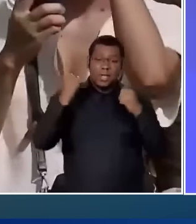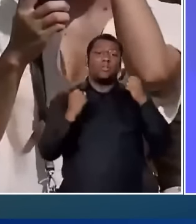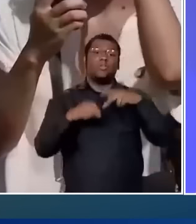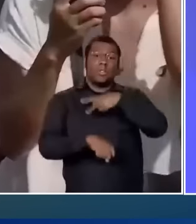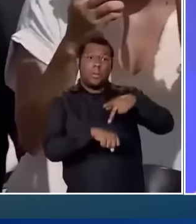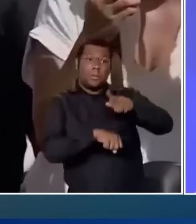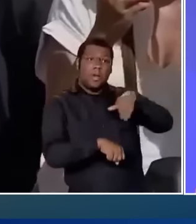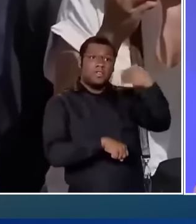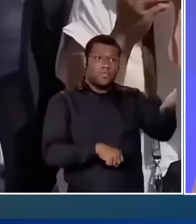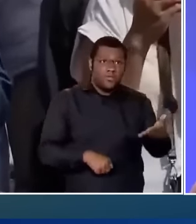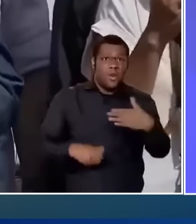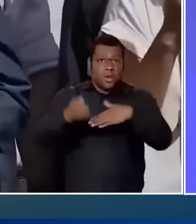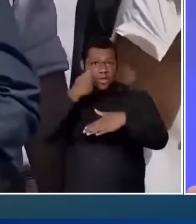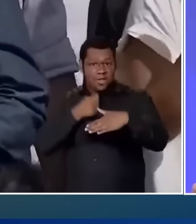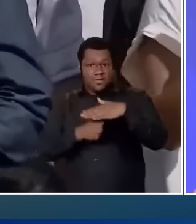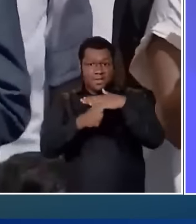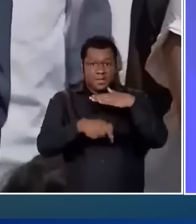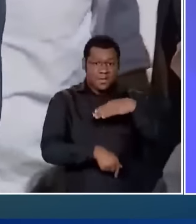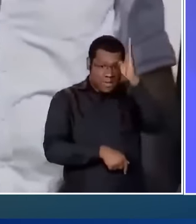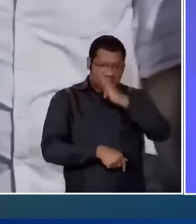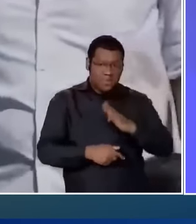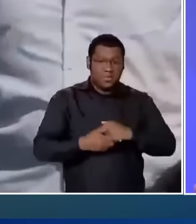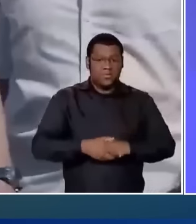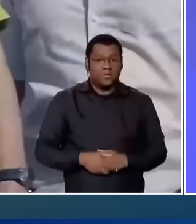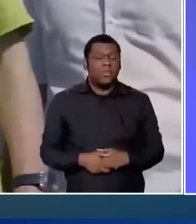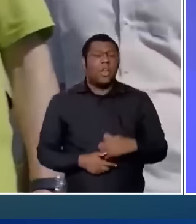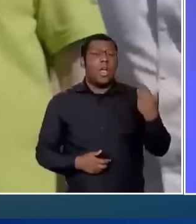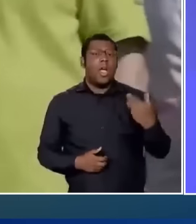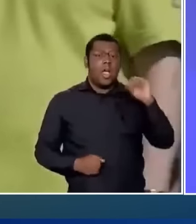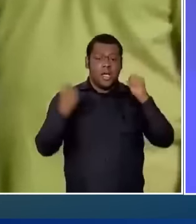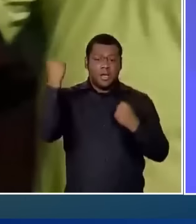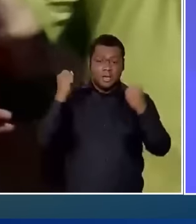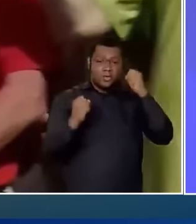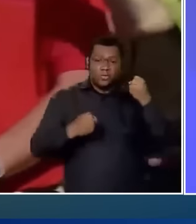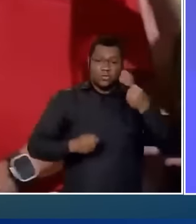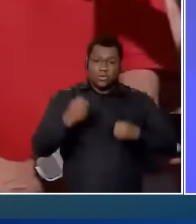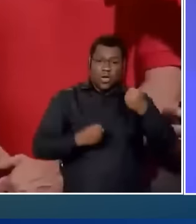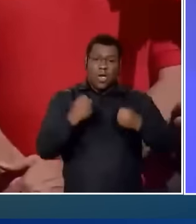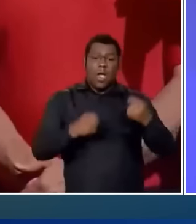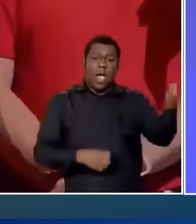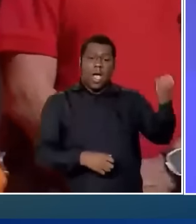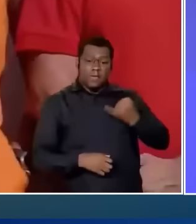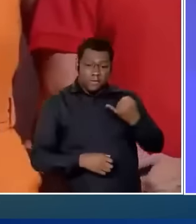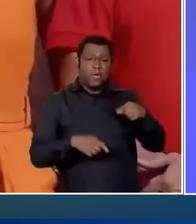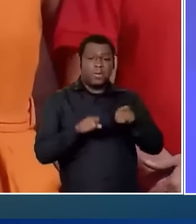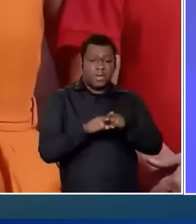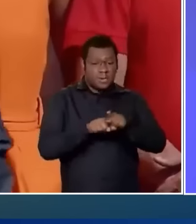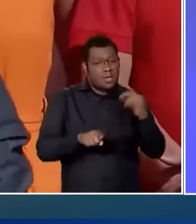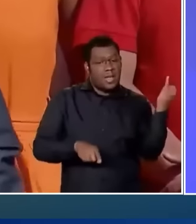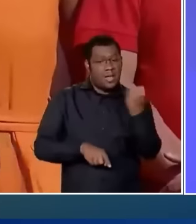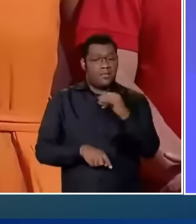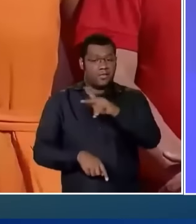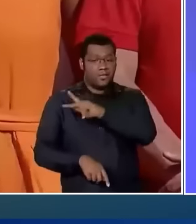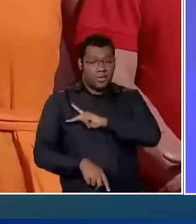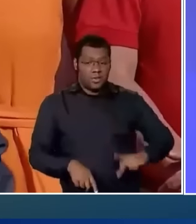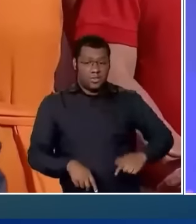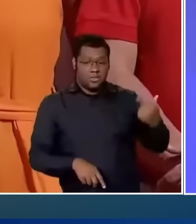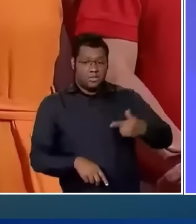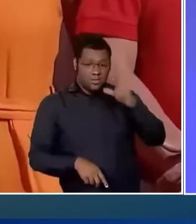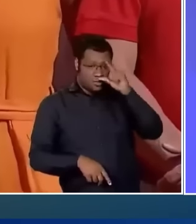precisa ser percebido com muita urgência, no sentido de que, bom, então o que basta? O que deve ser contemplado no sentido